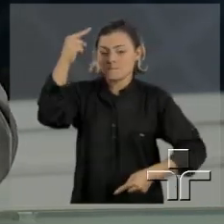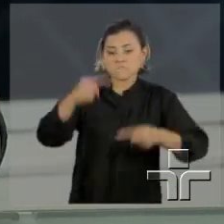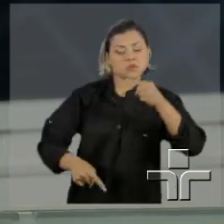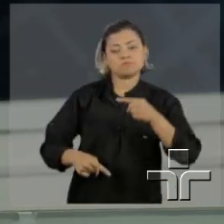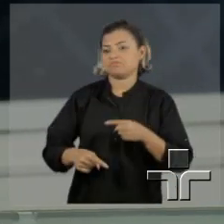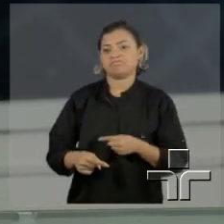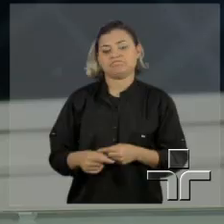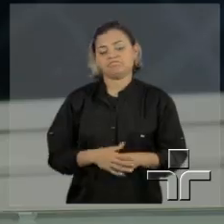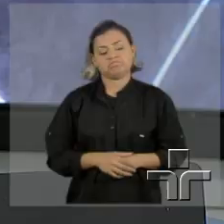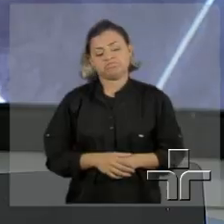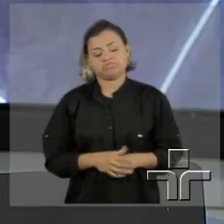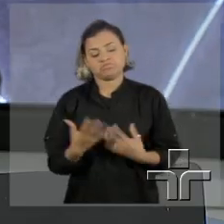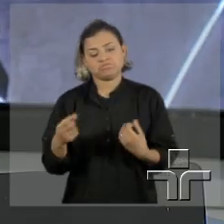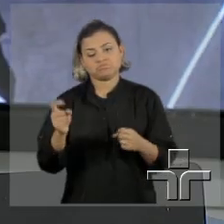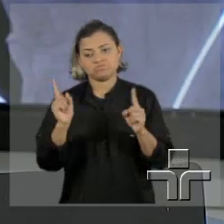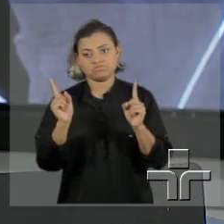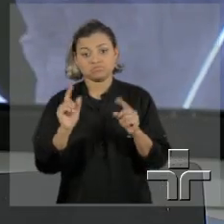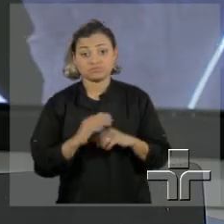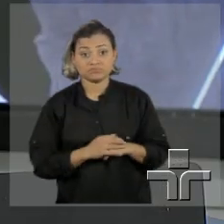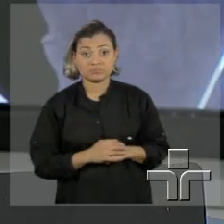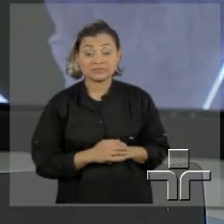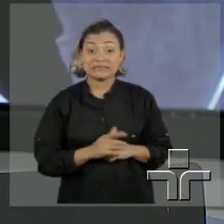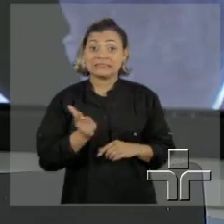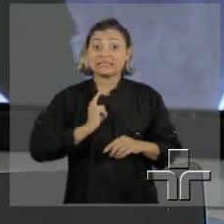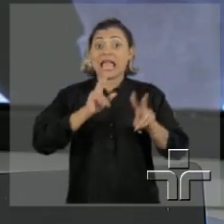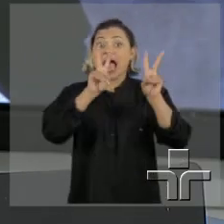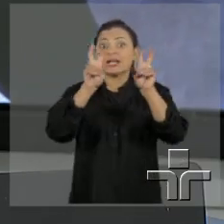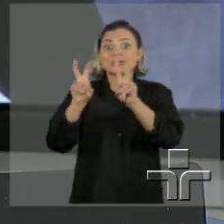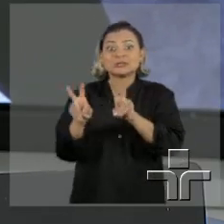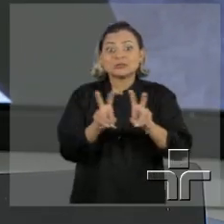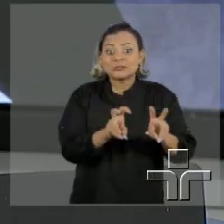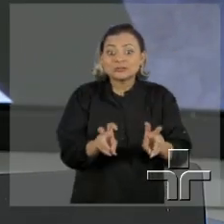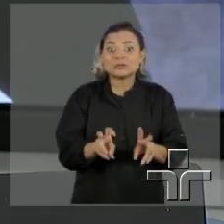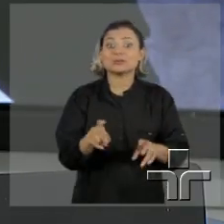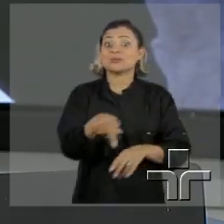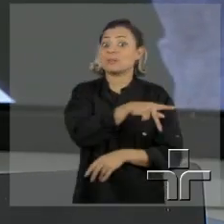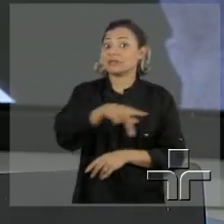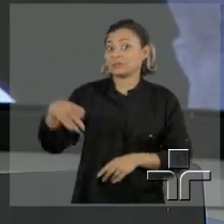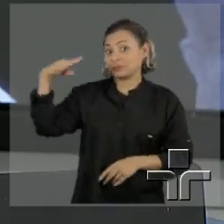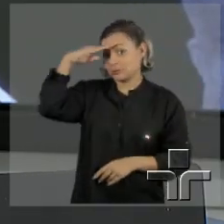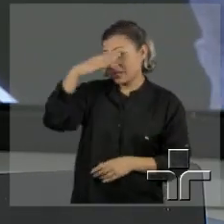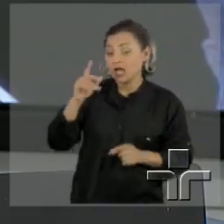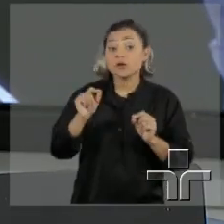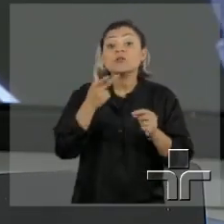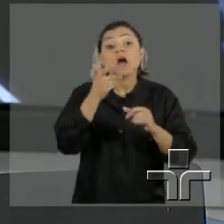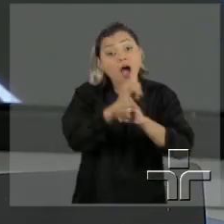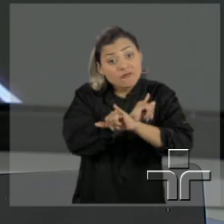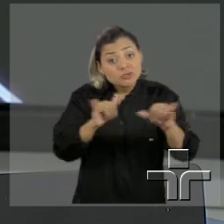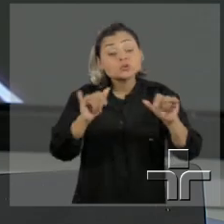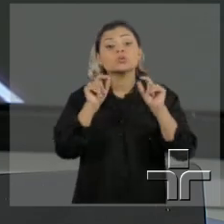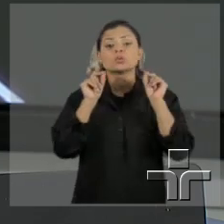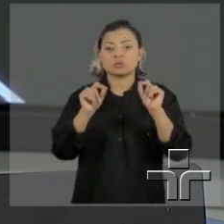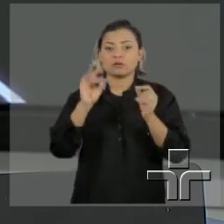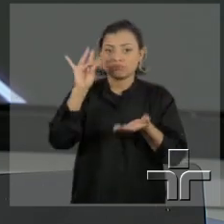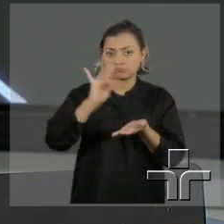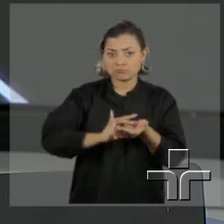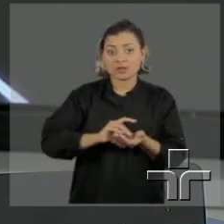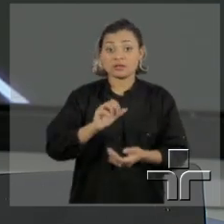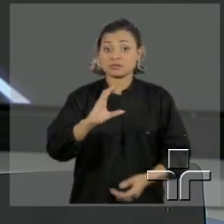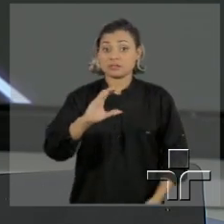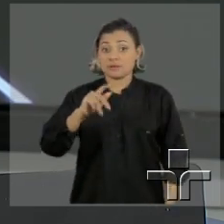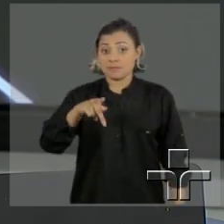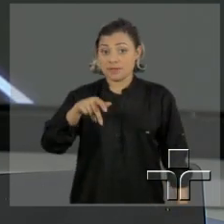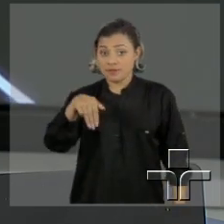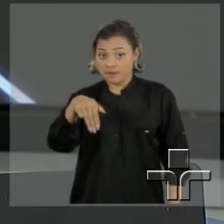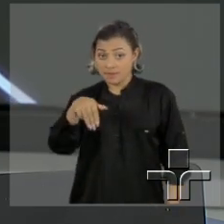tutelar a sociedade. Como disse, está cheio de assuntos, a gente tem vários assuntos do presidente para comentar. Ele garantiu na fala de hoje que a CPMF não vai